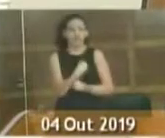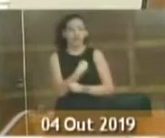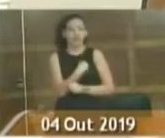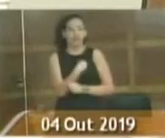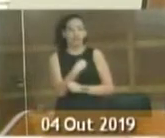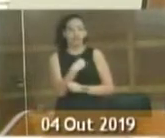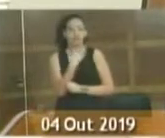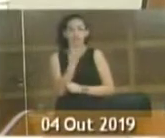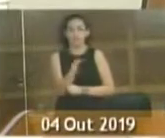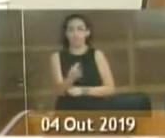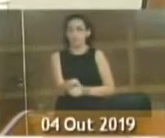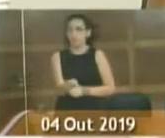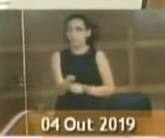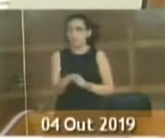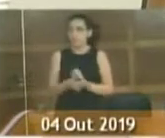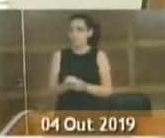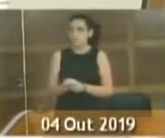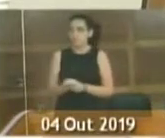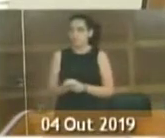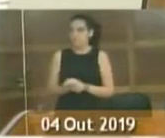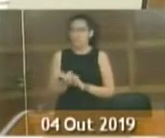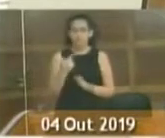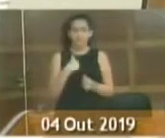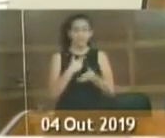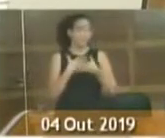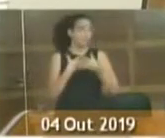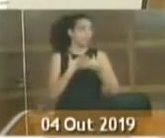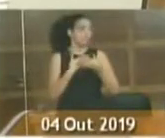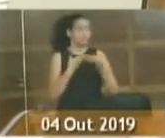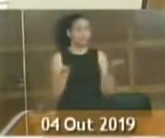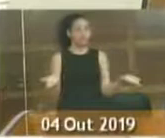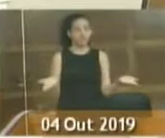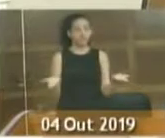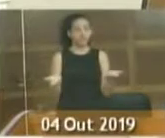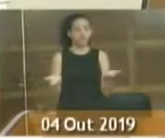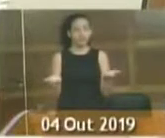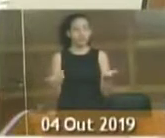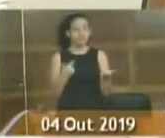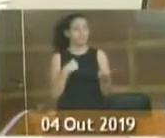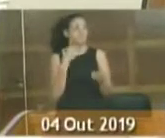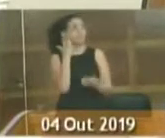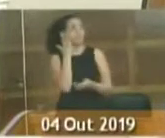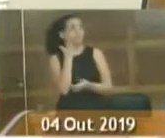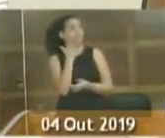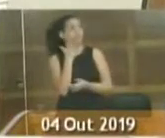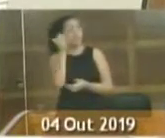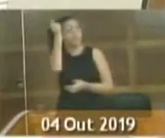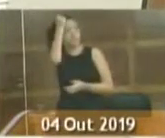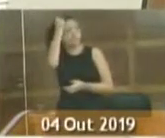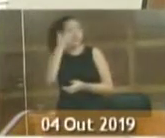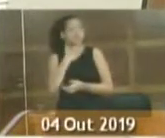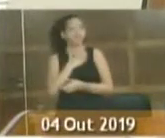de muita dor. Eu me perdi de você, acho que foi minha culpa.